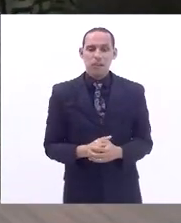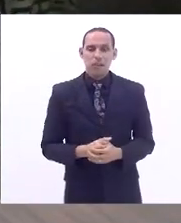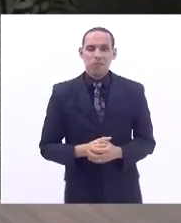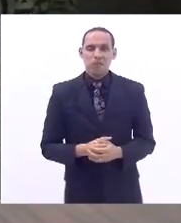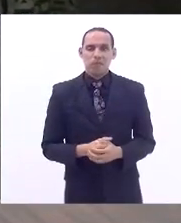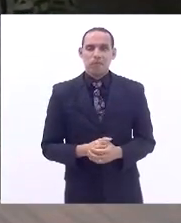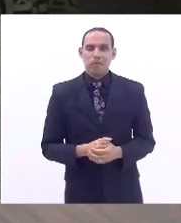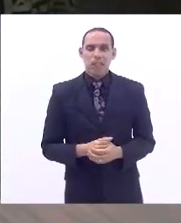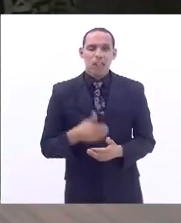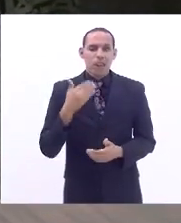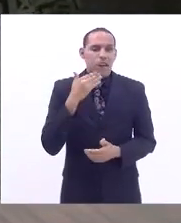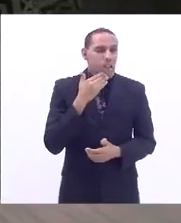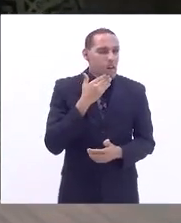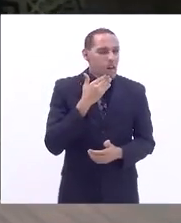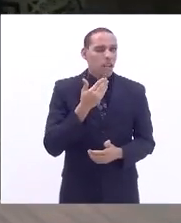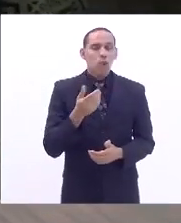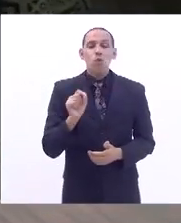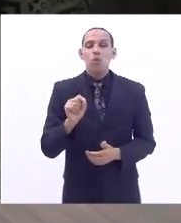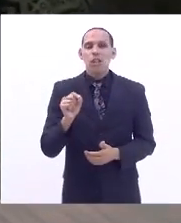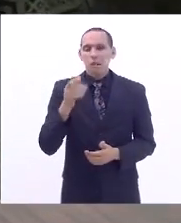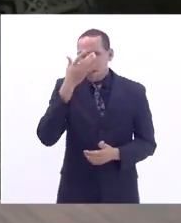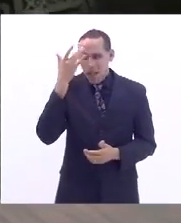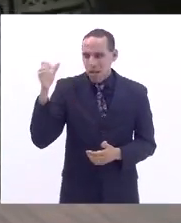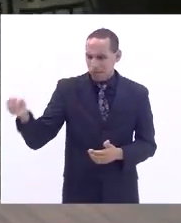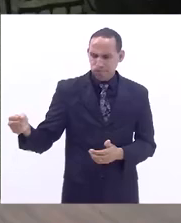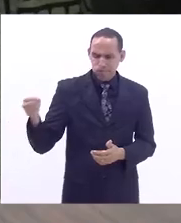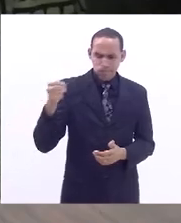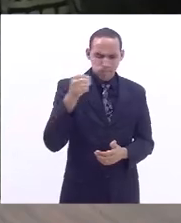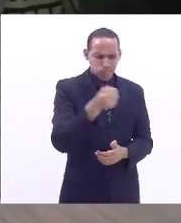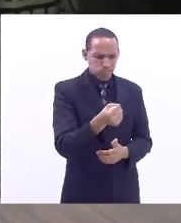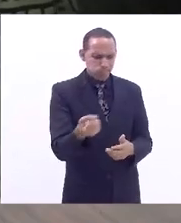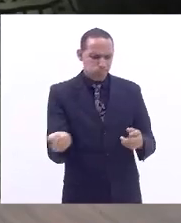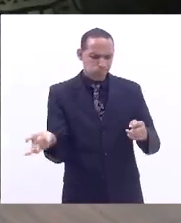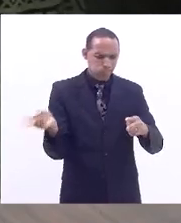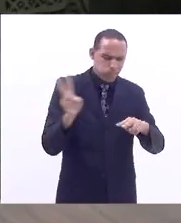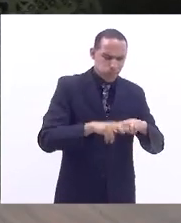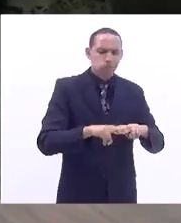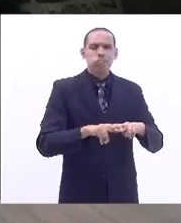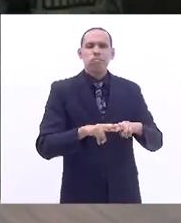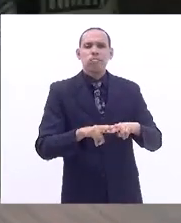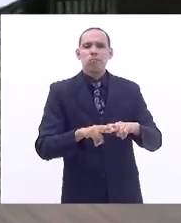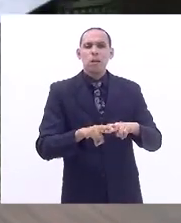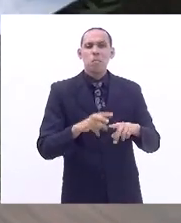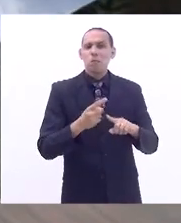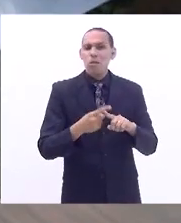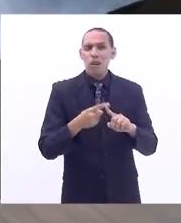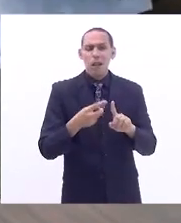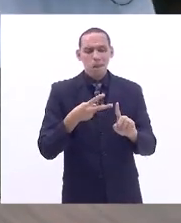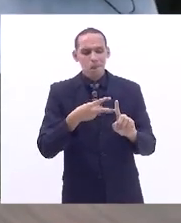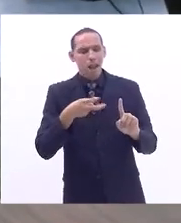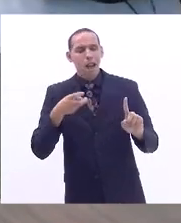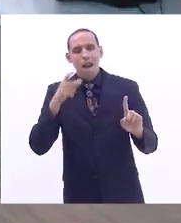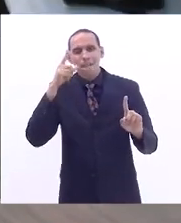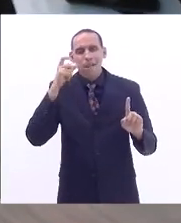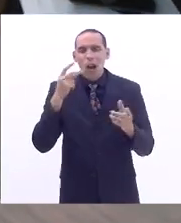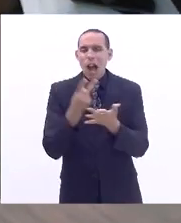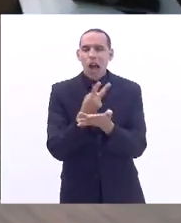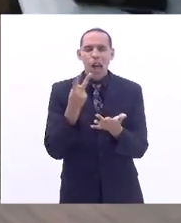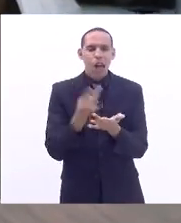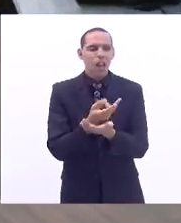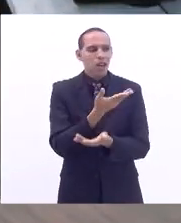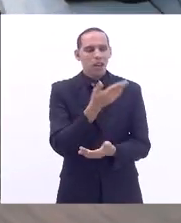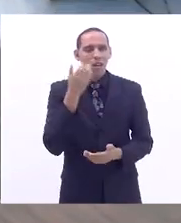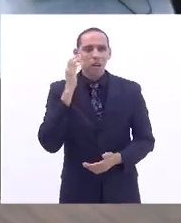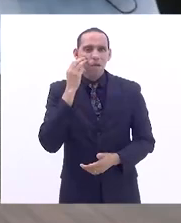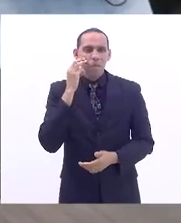uma falha e prender alguém o para uma falha no reconhecimento fotográfico já muito bem